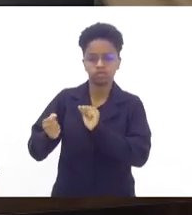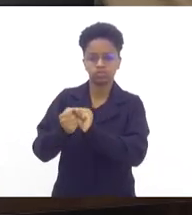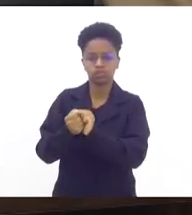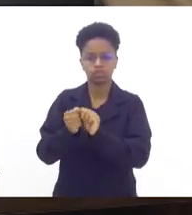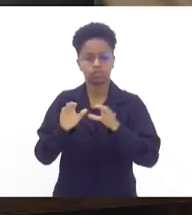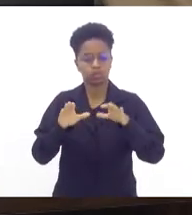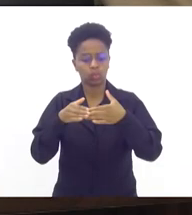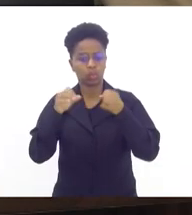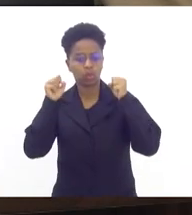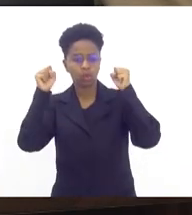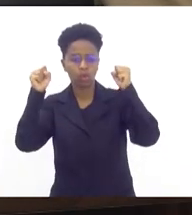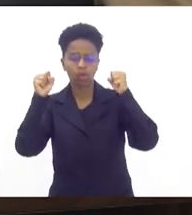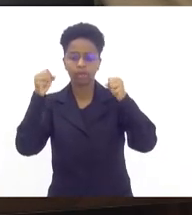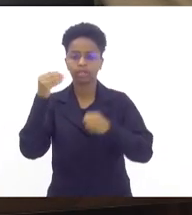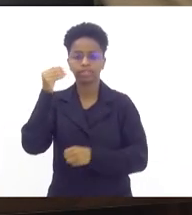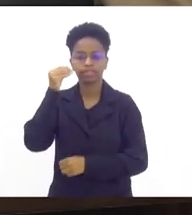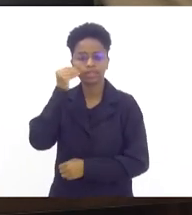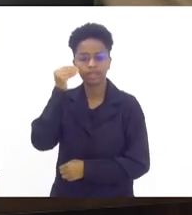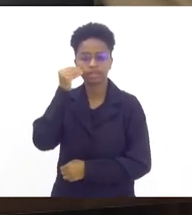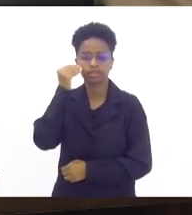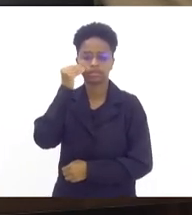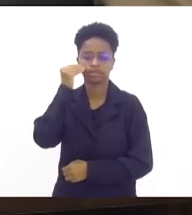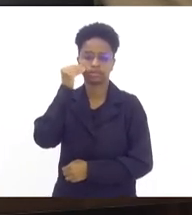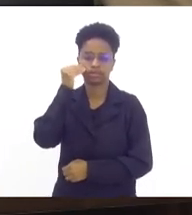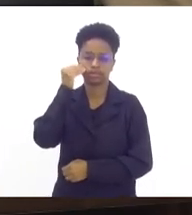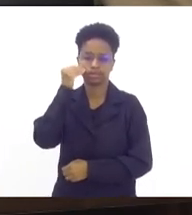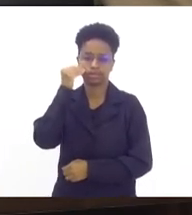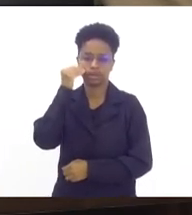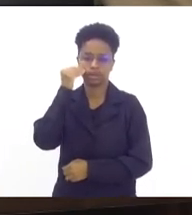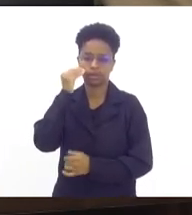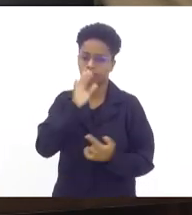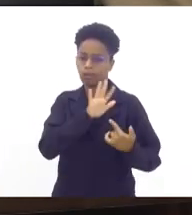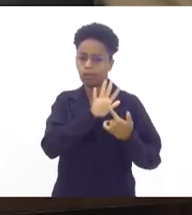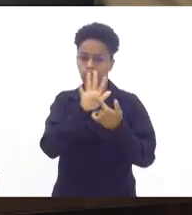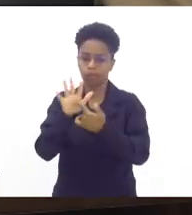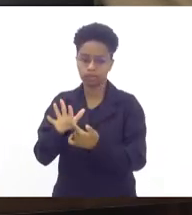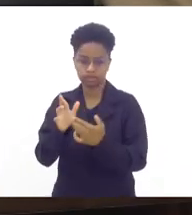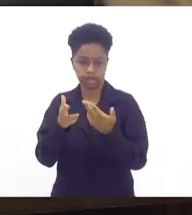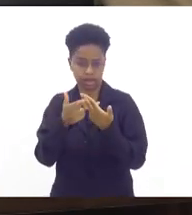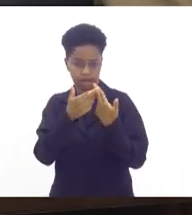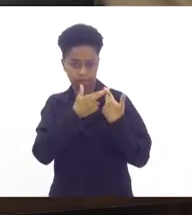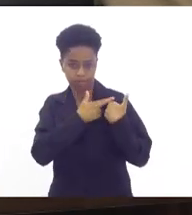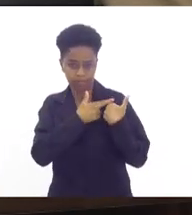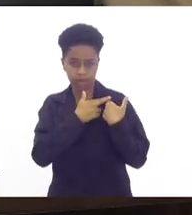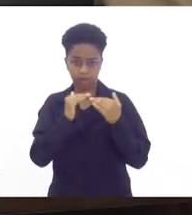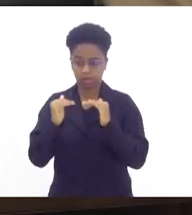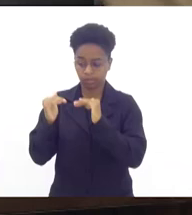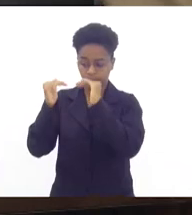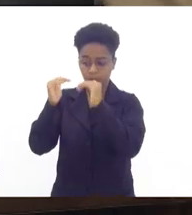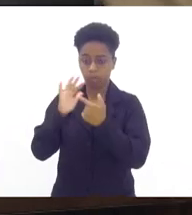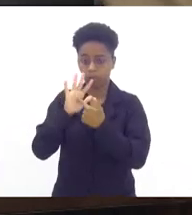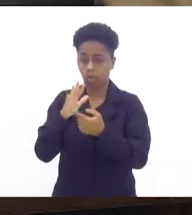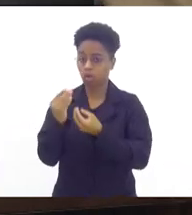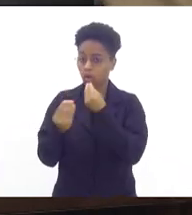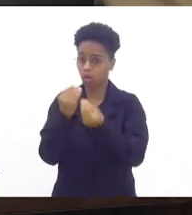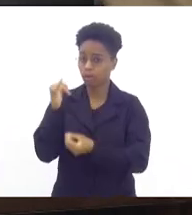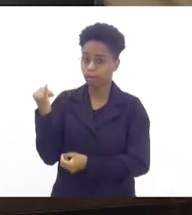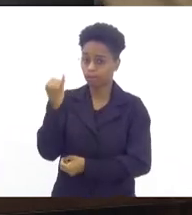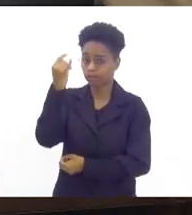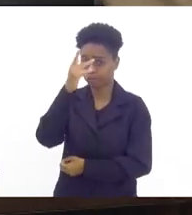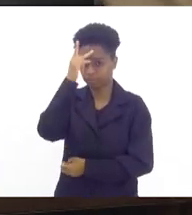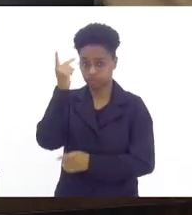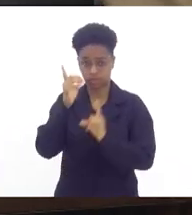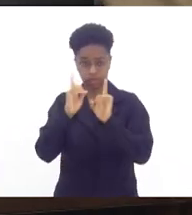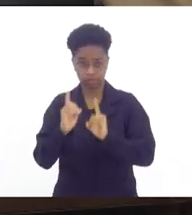né tentando trazer né para as autoridades a importância da participação das pessoas com deficiência